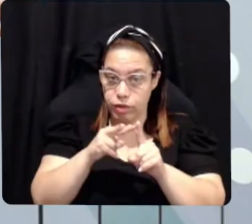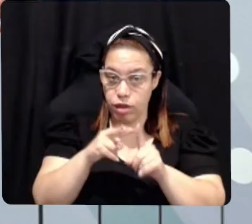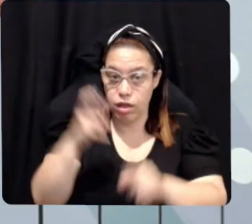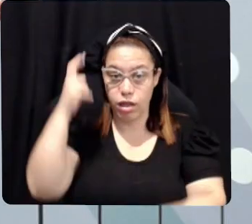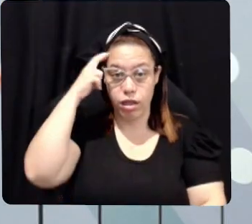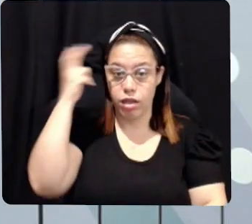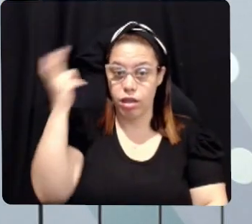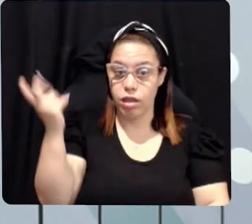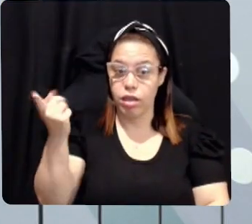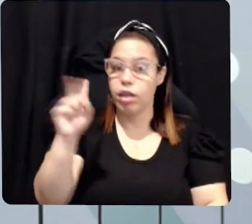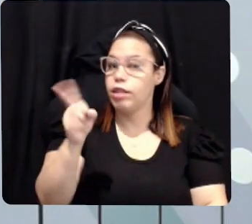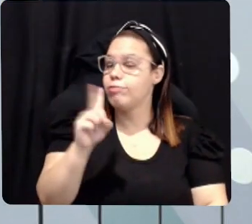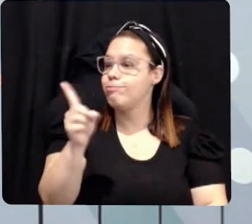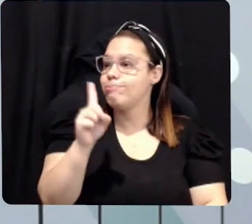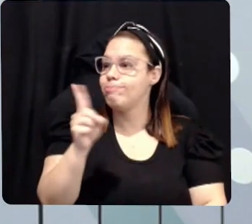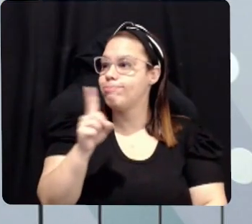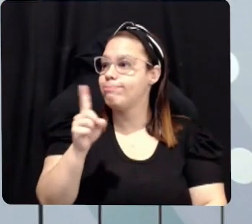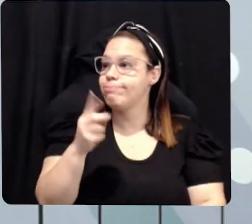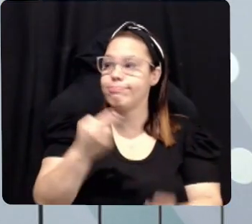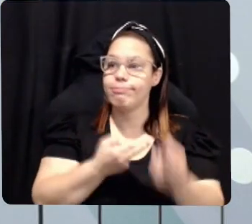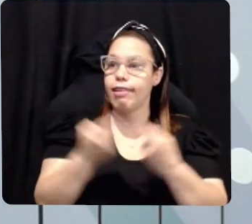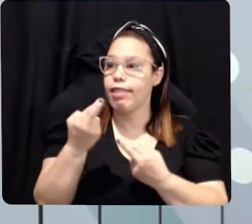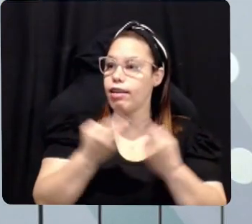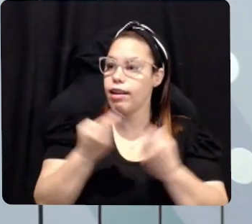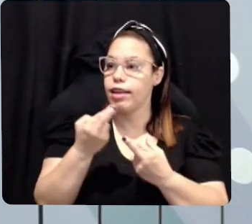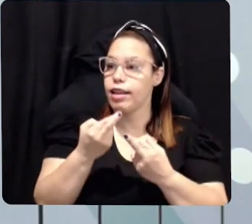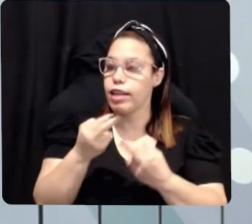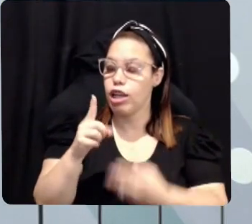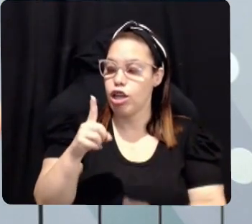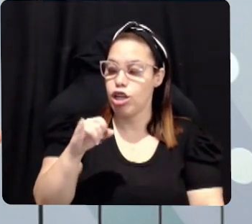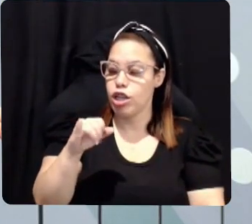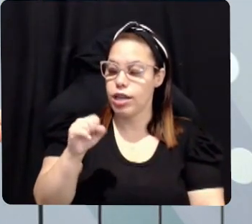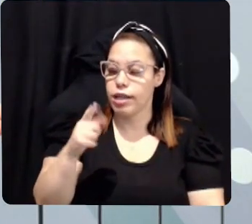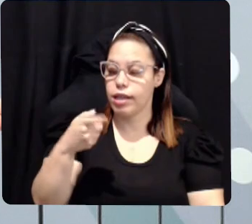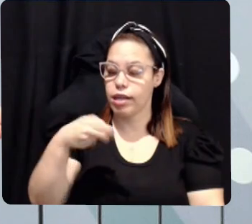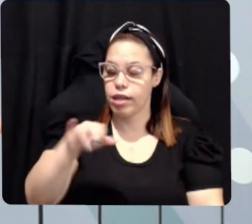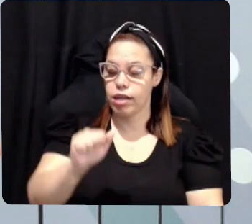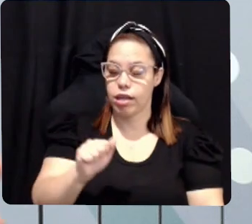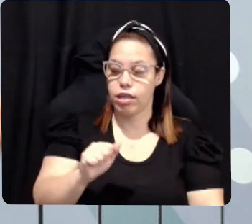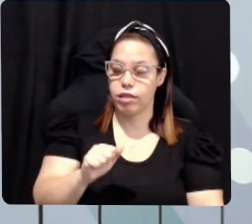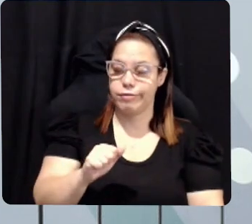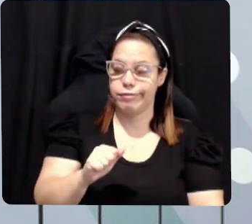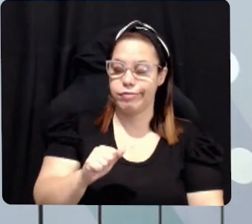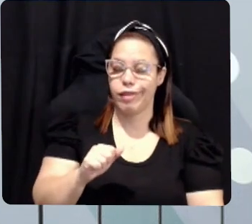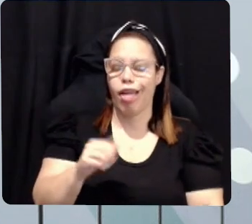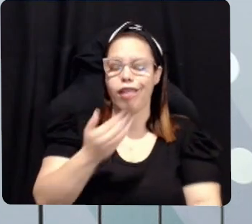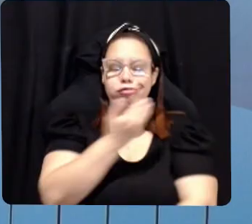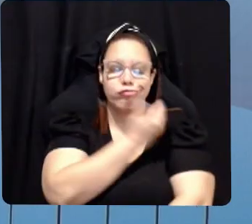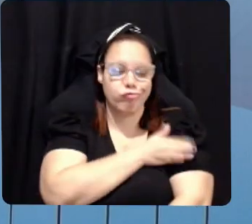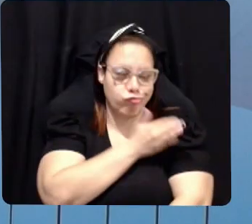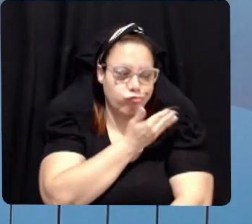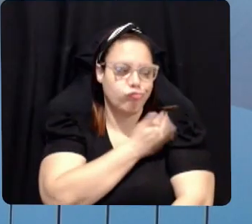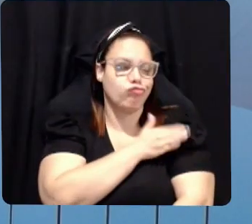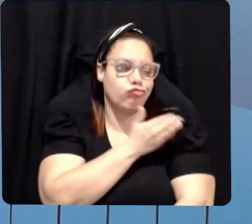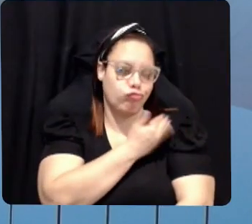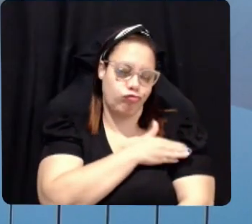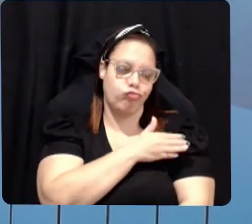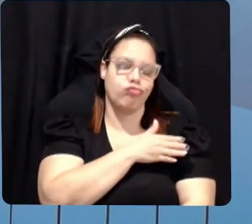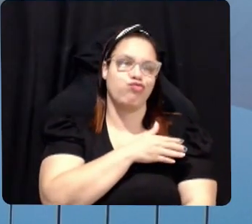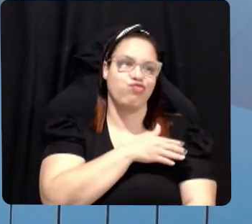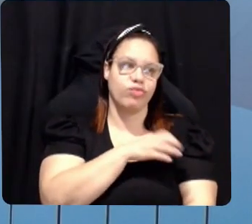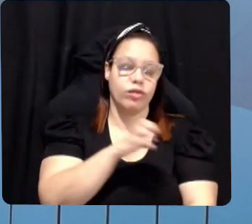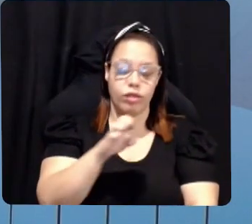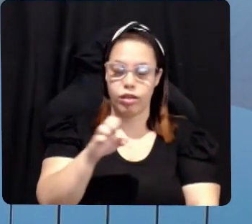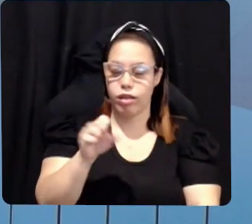nesse ponto que a inteligência não tem relação, com a dislexia, porque ainda há muito